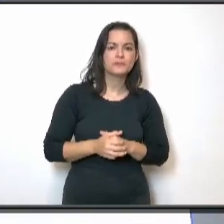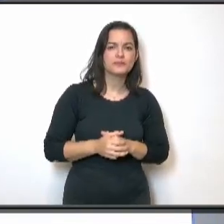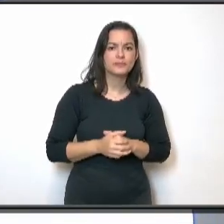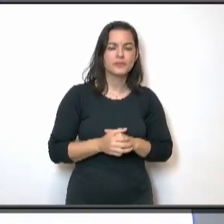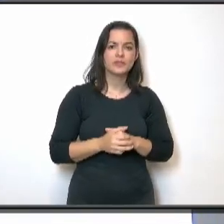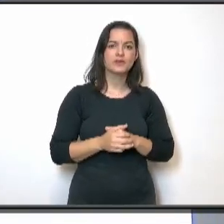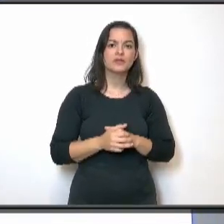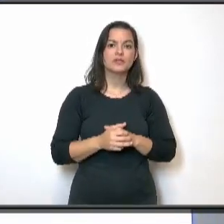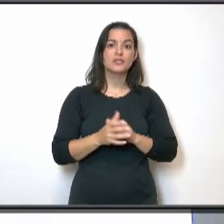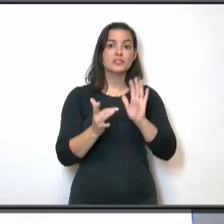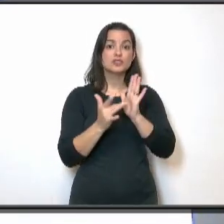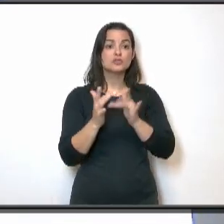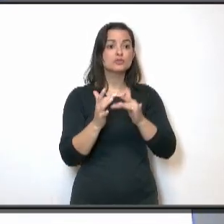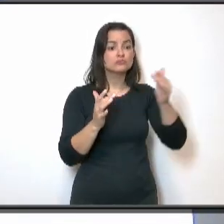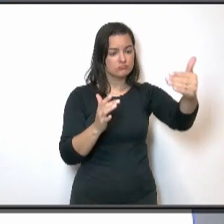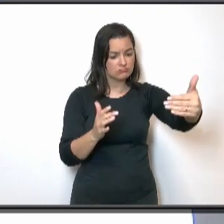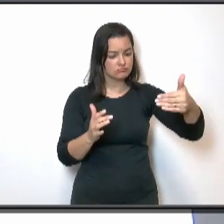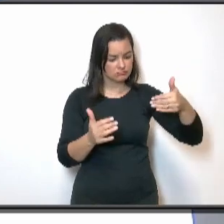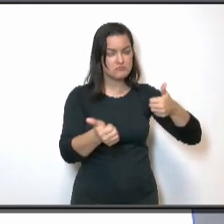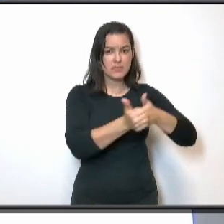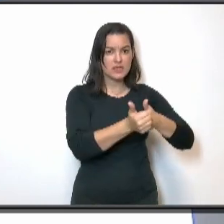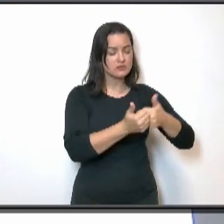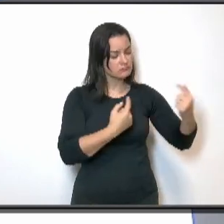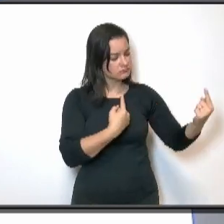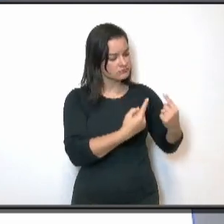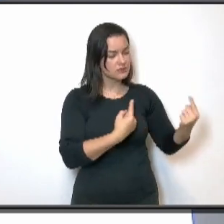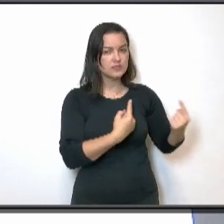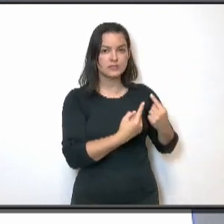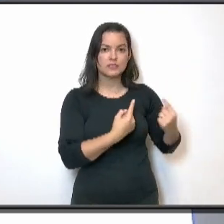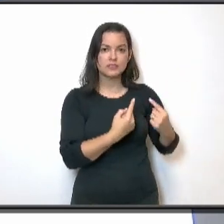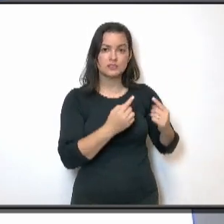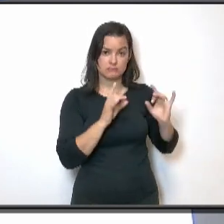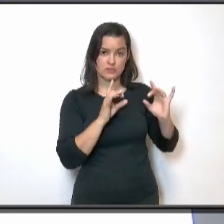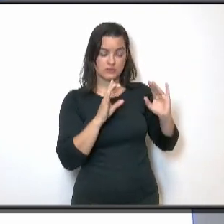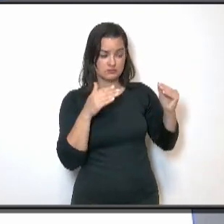E Jesus traz ele para mais perto e começa um diálogo específico com ele.